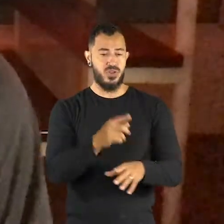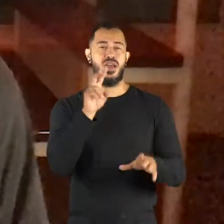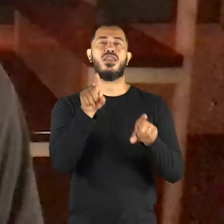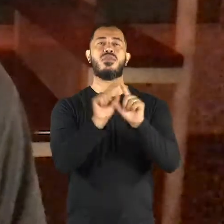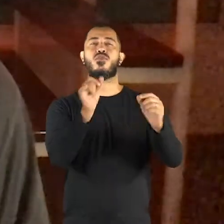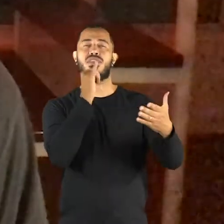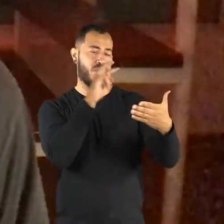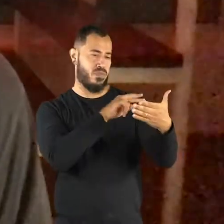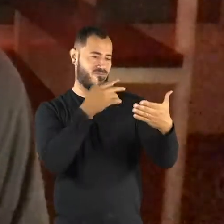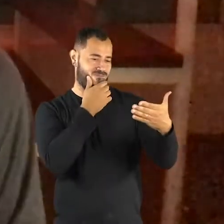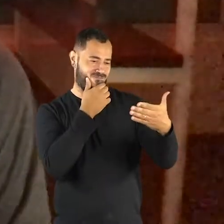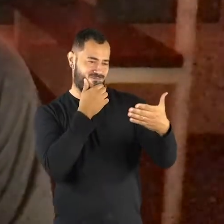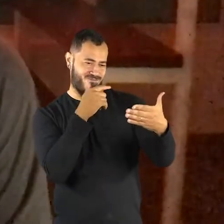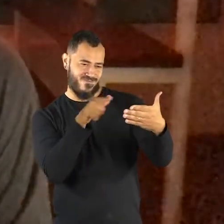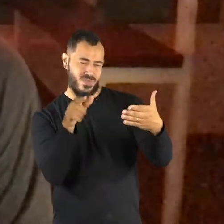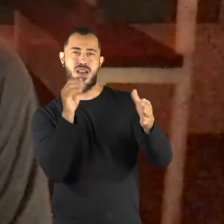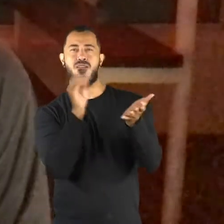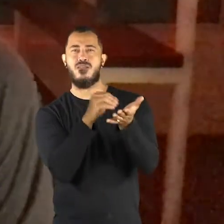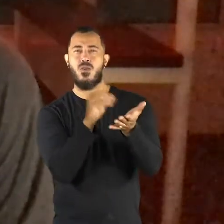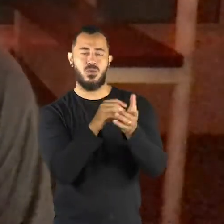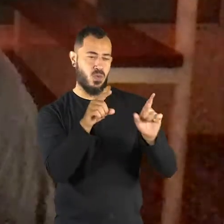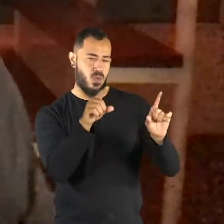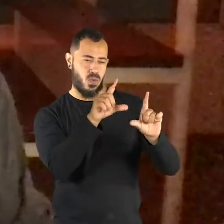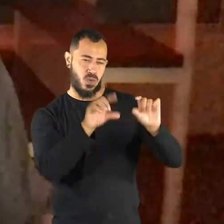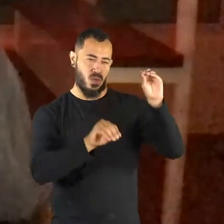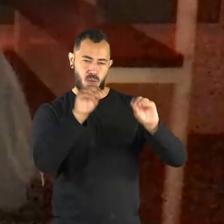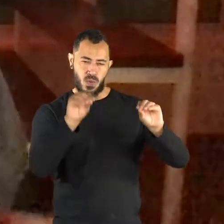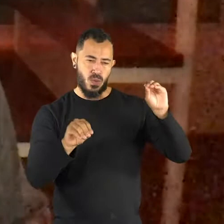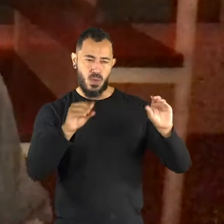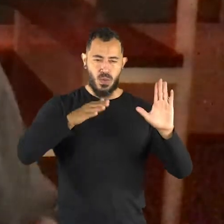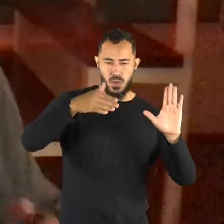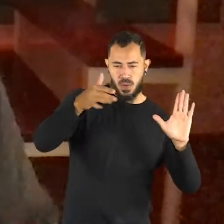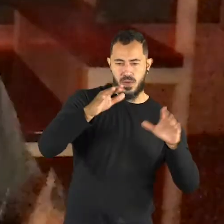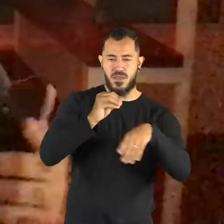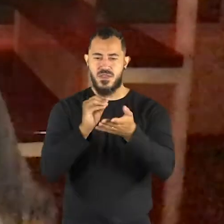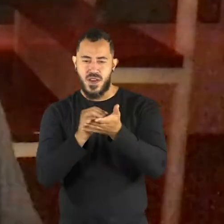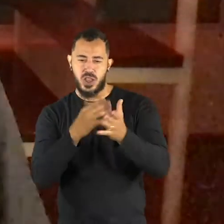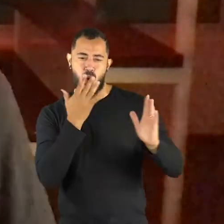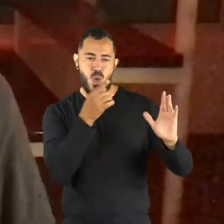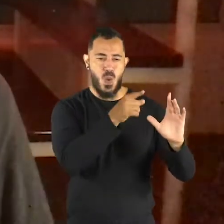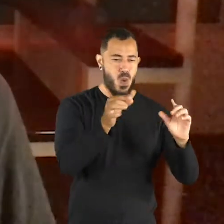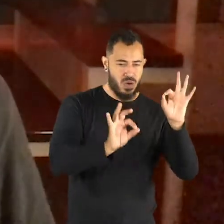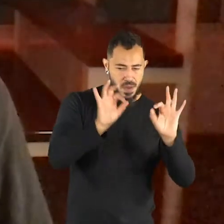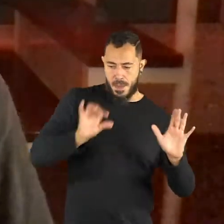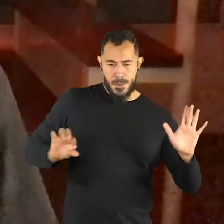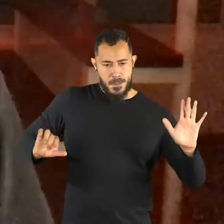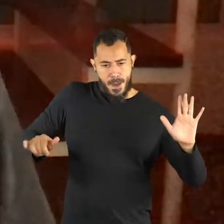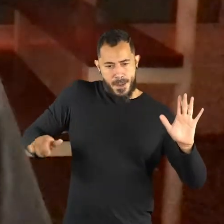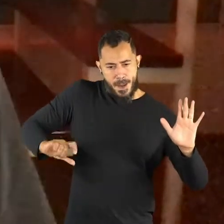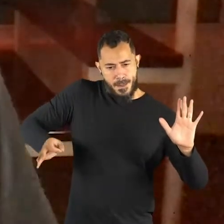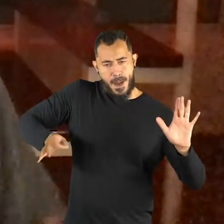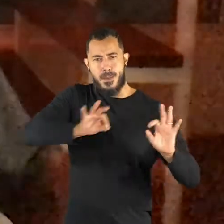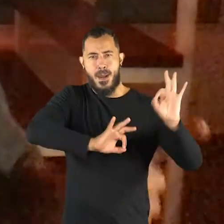cor. Tem um colorista que vai usar um programa tipo DaVinci para dar uma cor. E ele é muito importante estar associado ao diretor de fotografia também. Por